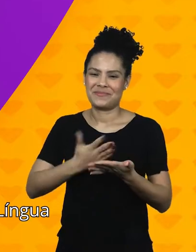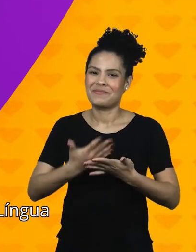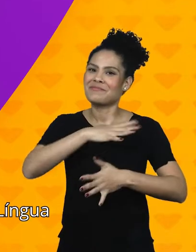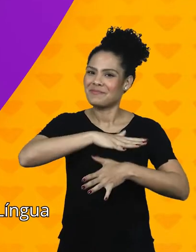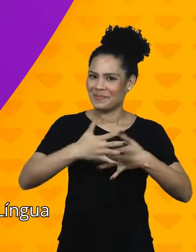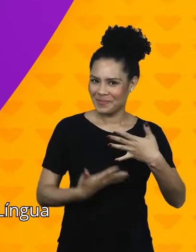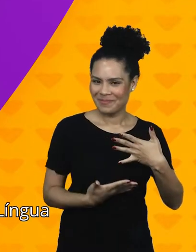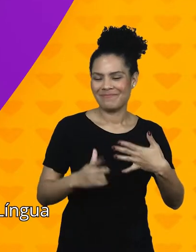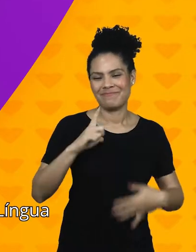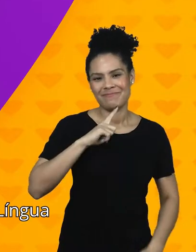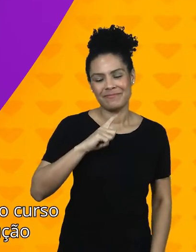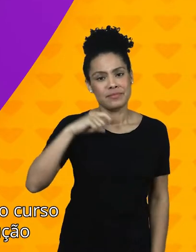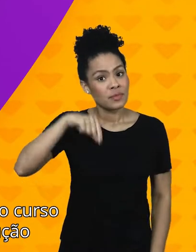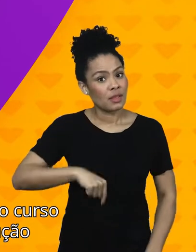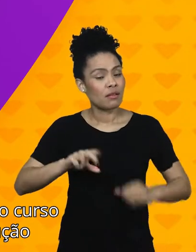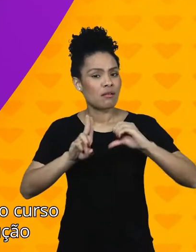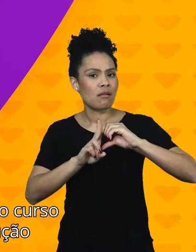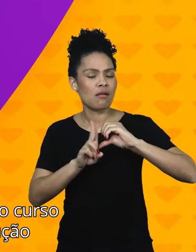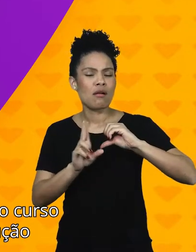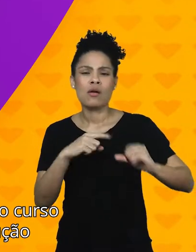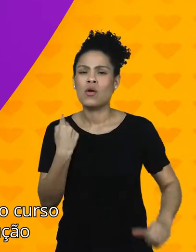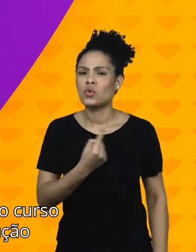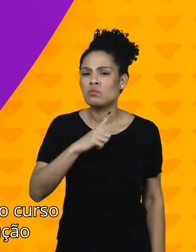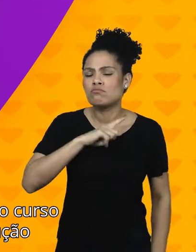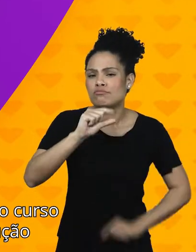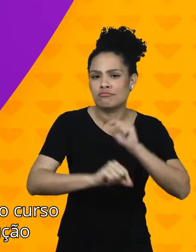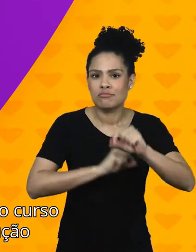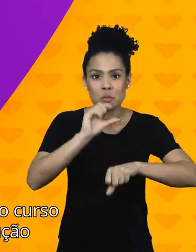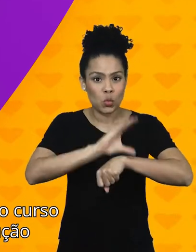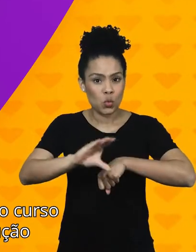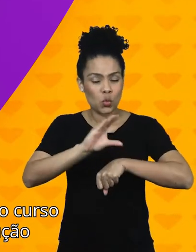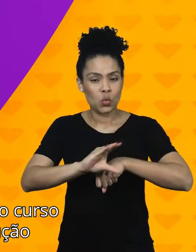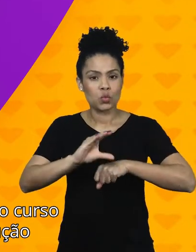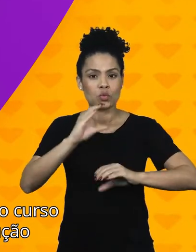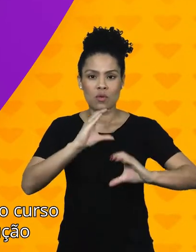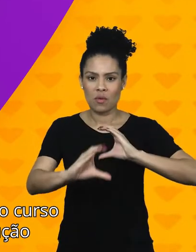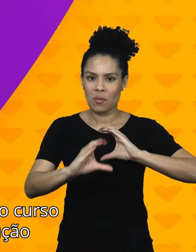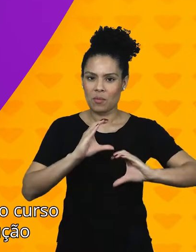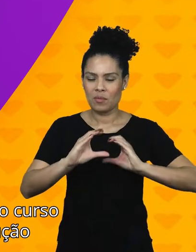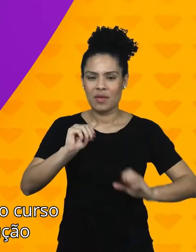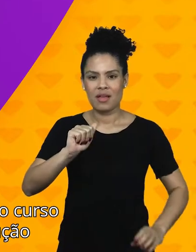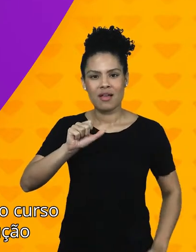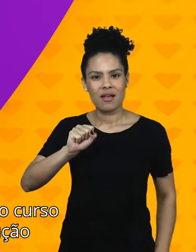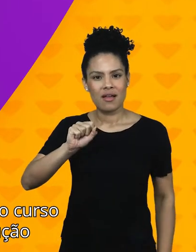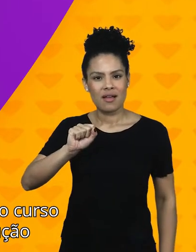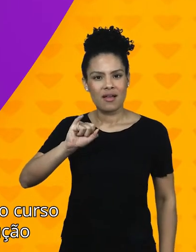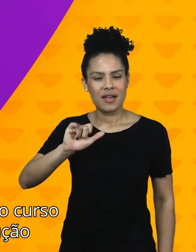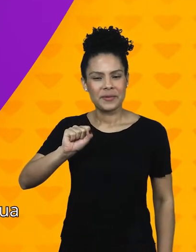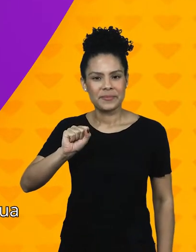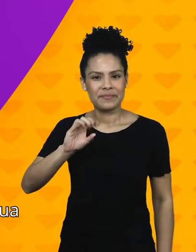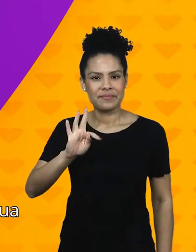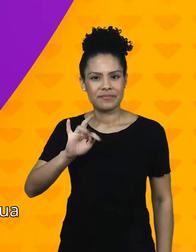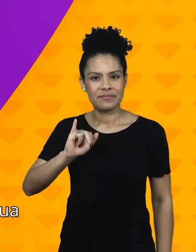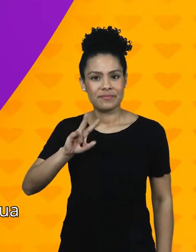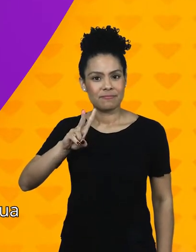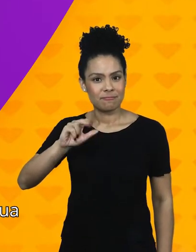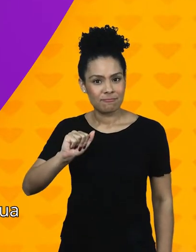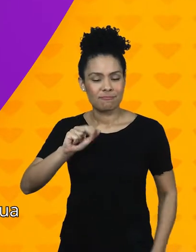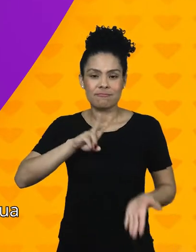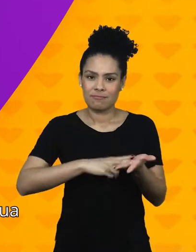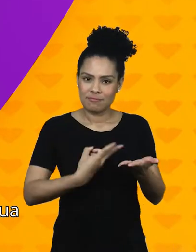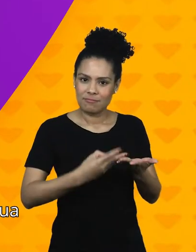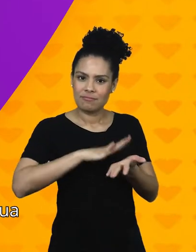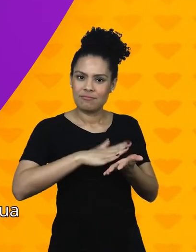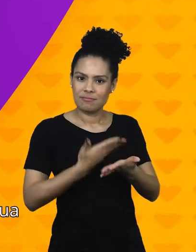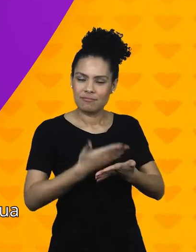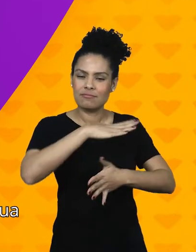da língua brasileira de sinais. Aqui na Uníntese nós oferecemos o curso Comunicação Assistiva, Tradução e Interpretação da